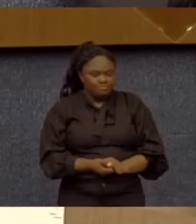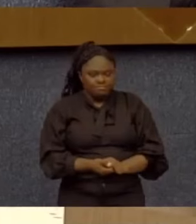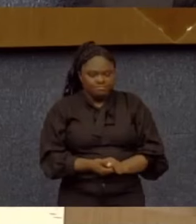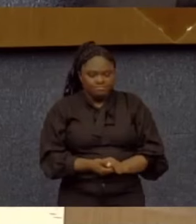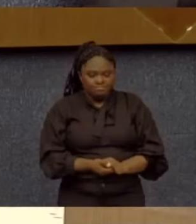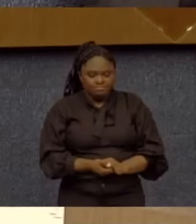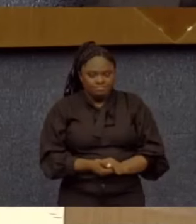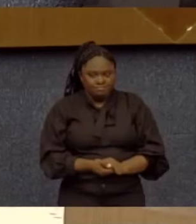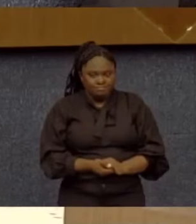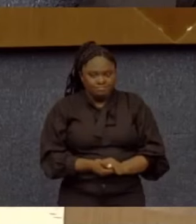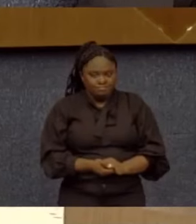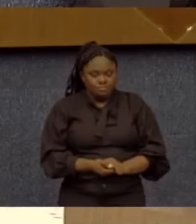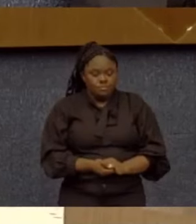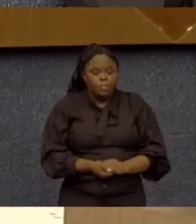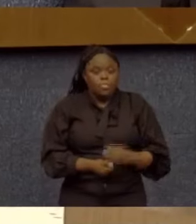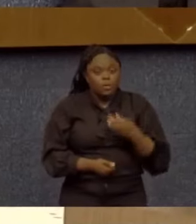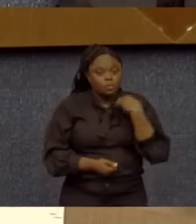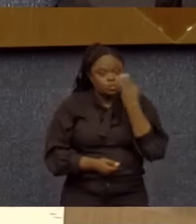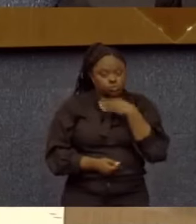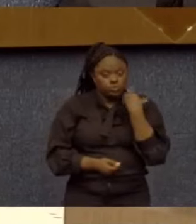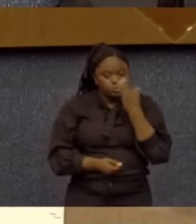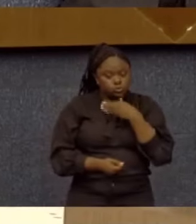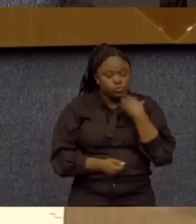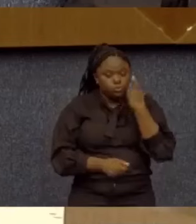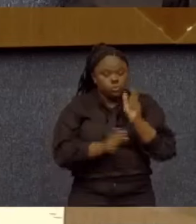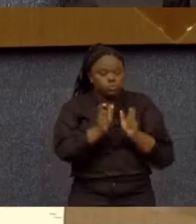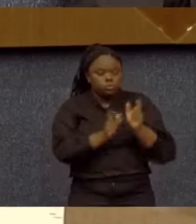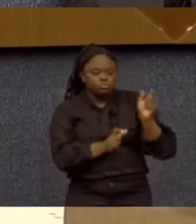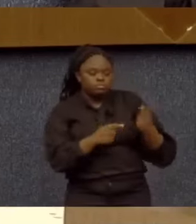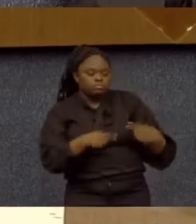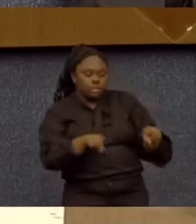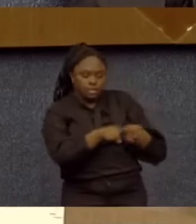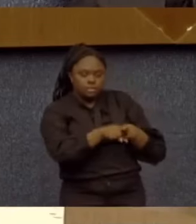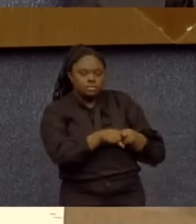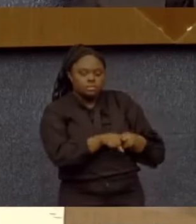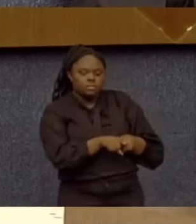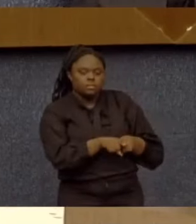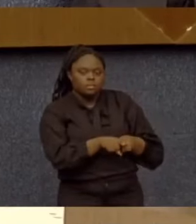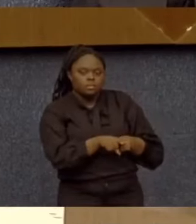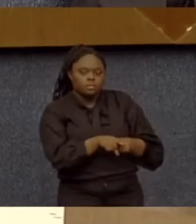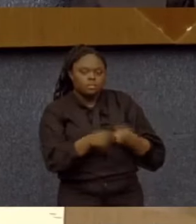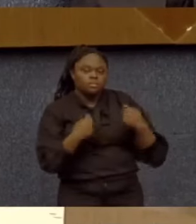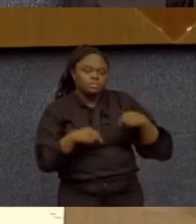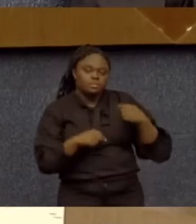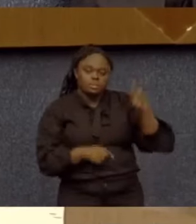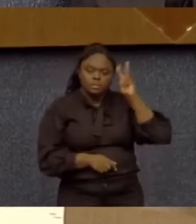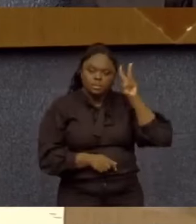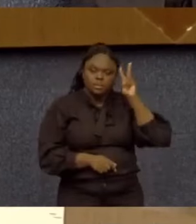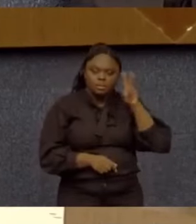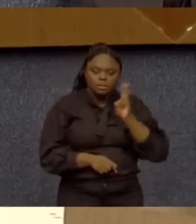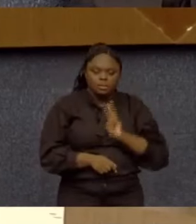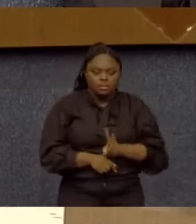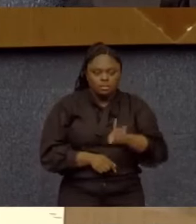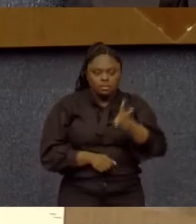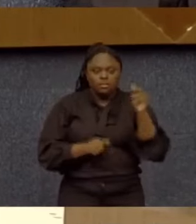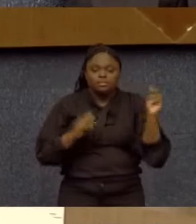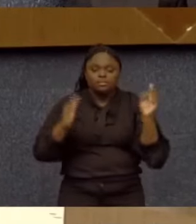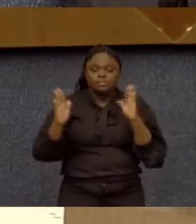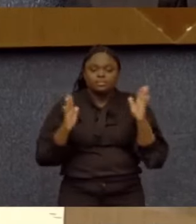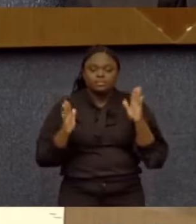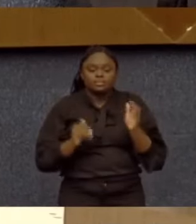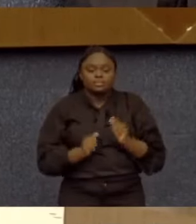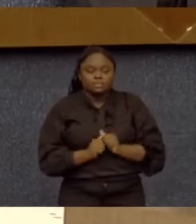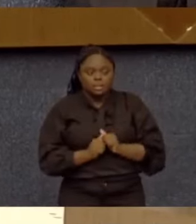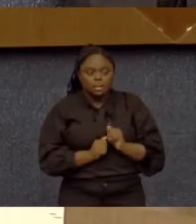Aos grandes músicos e parceiros, a gente não pode deixar de lembrar nesse momento da perda que